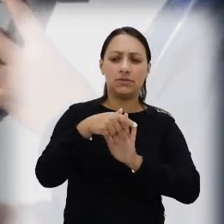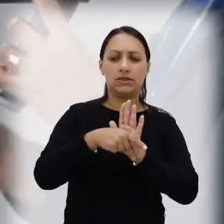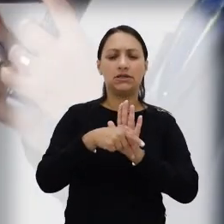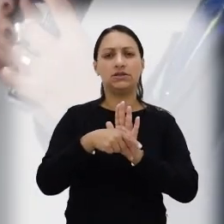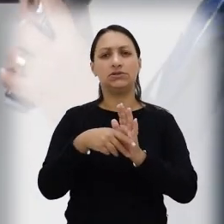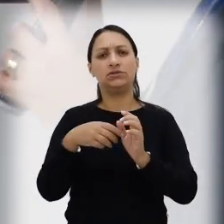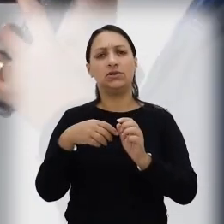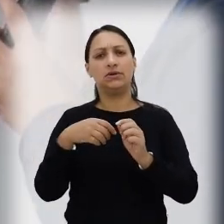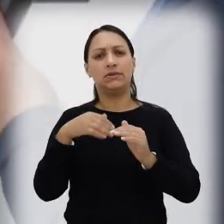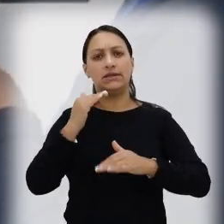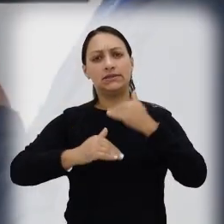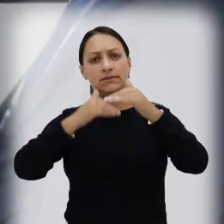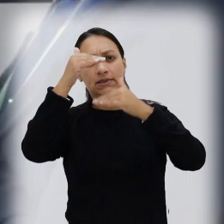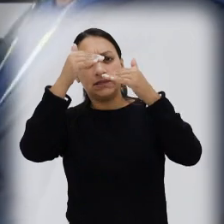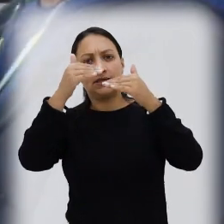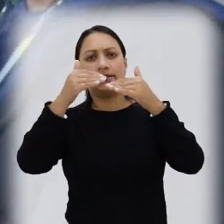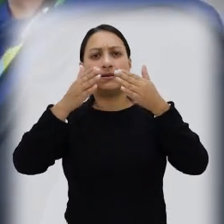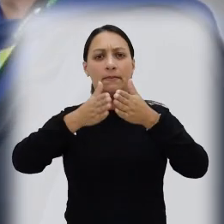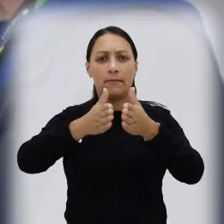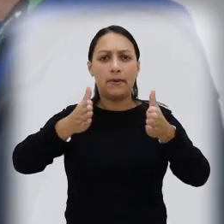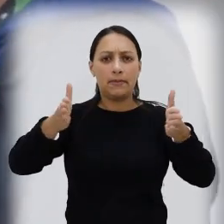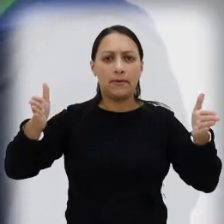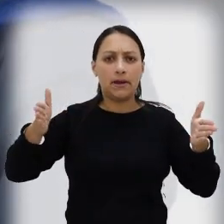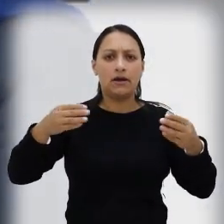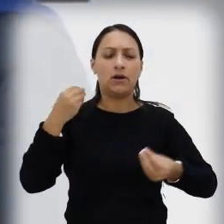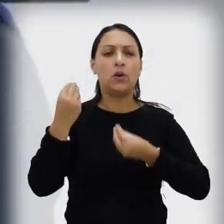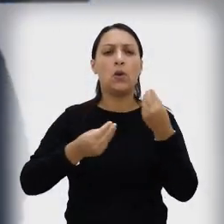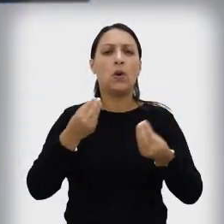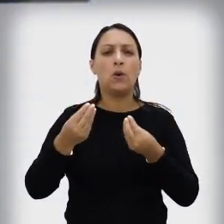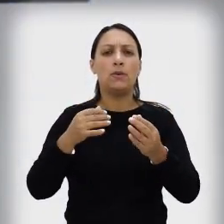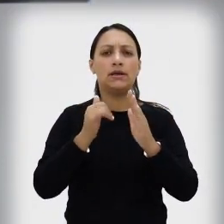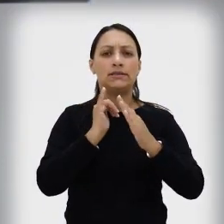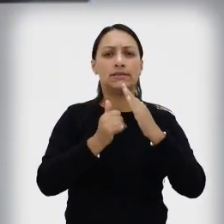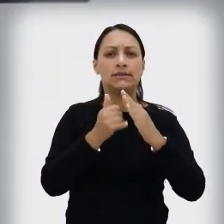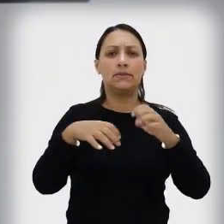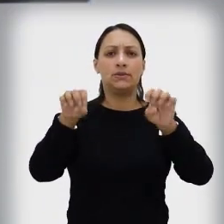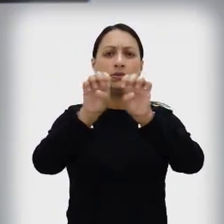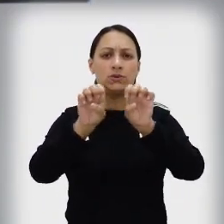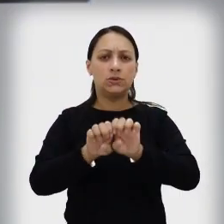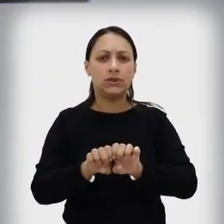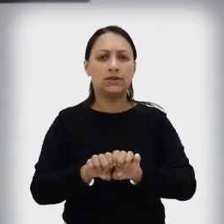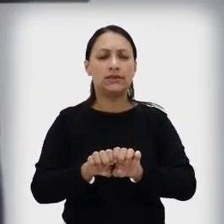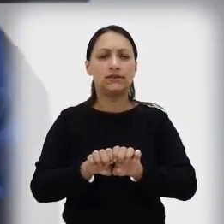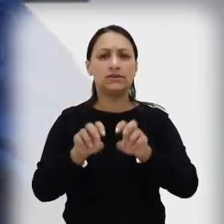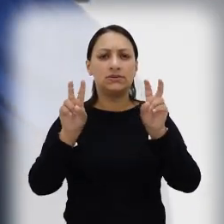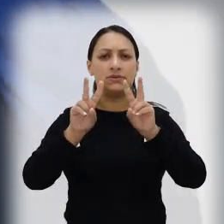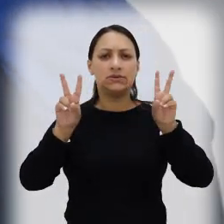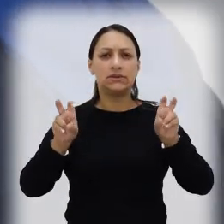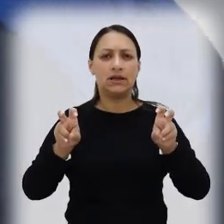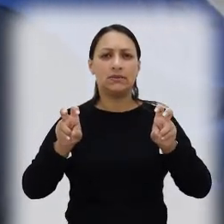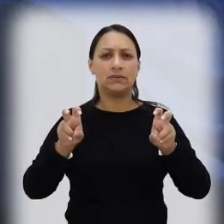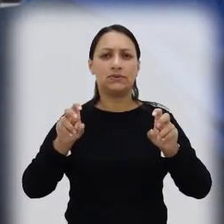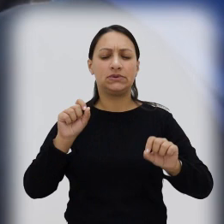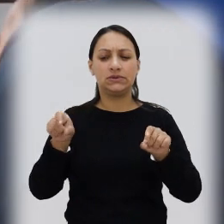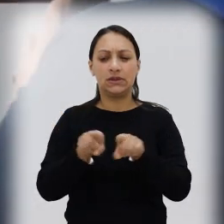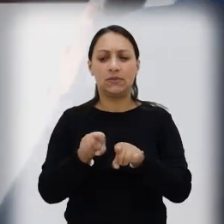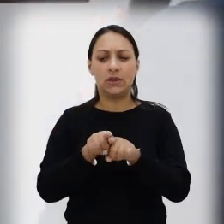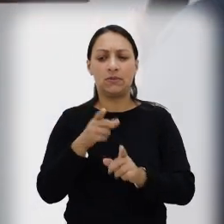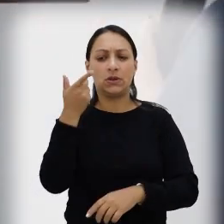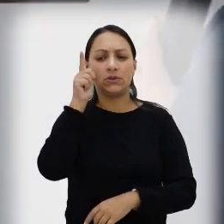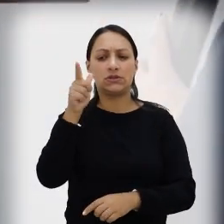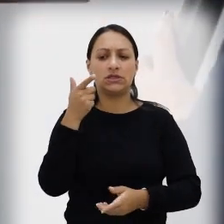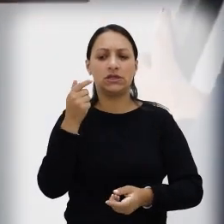plano de expansão, visão de curto, médio, longo prazo, como é que a startup está estruturada, em termos organizacionais, para dar conta